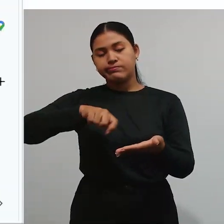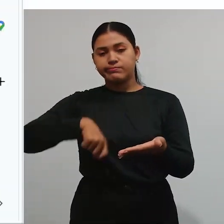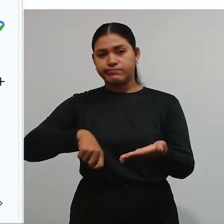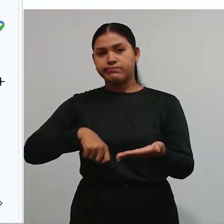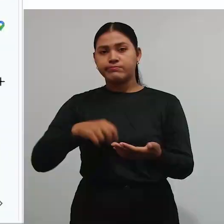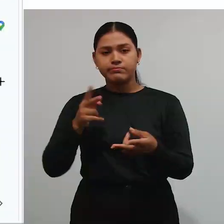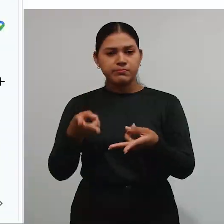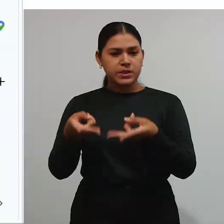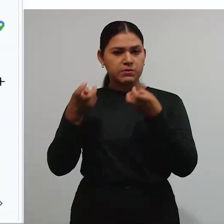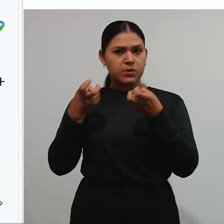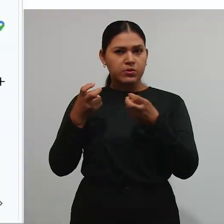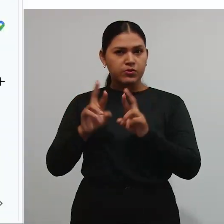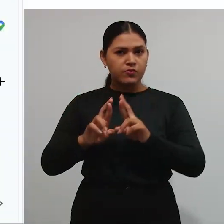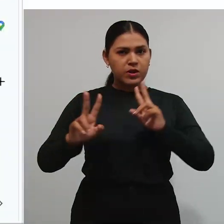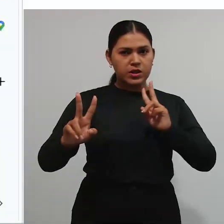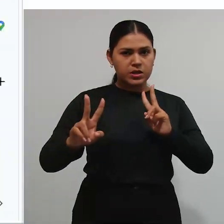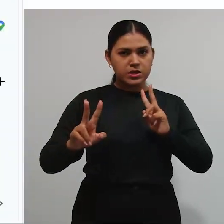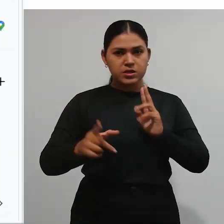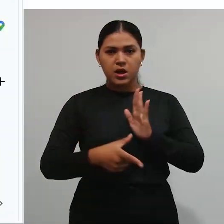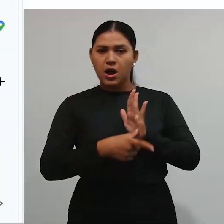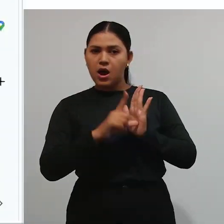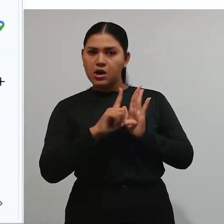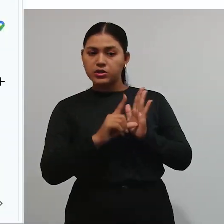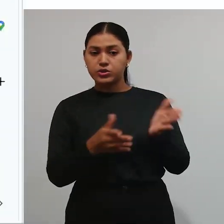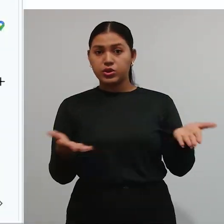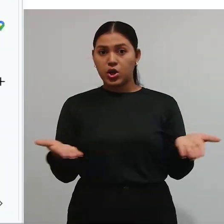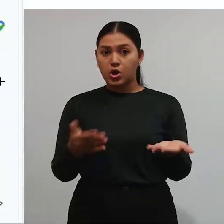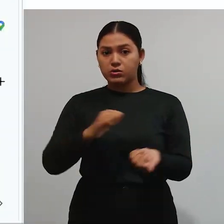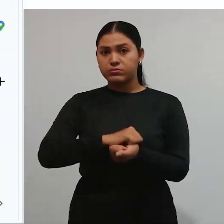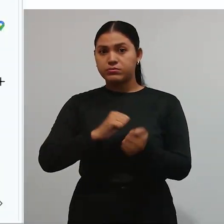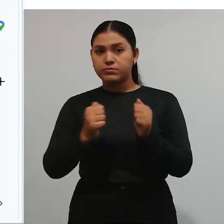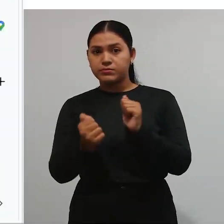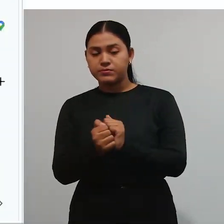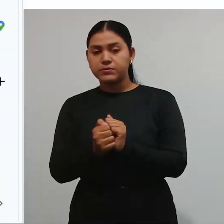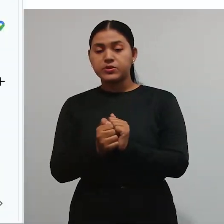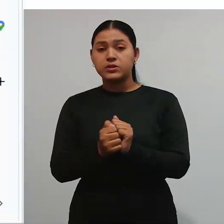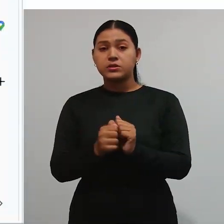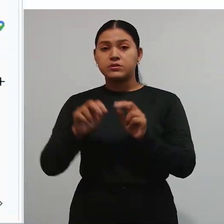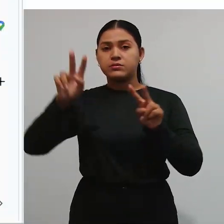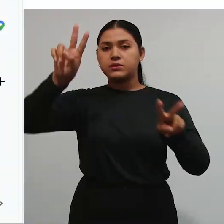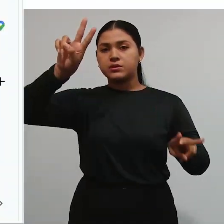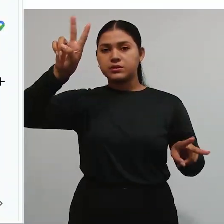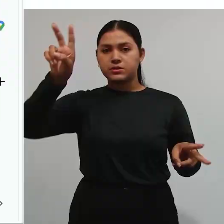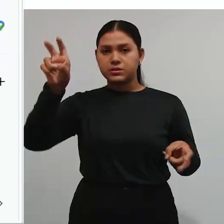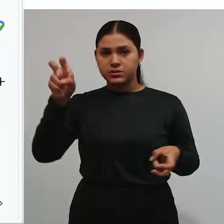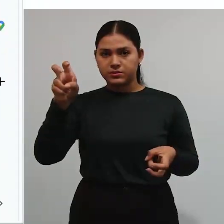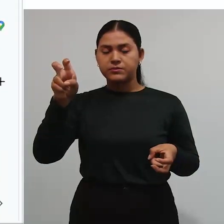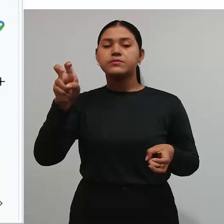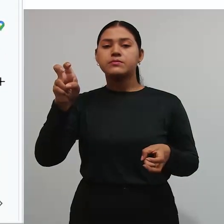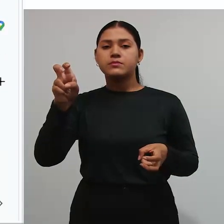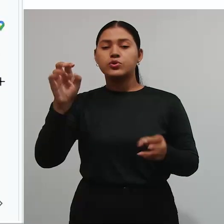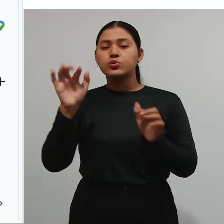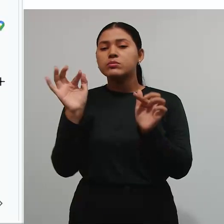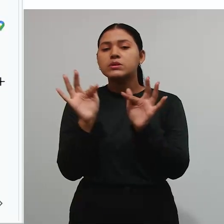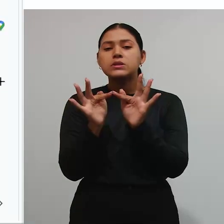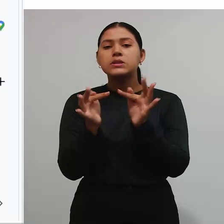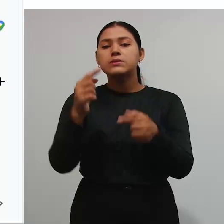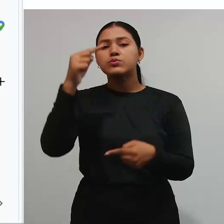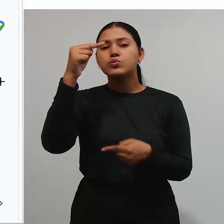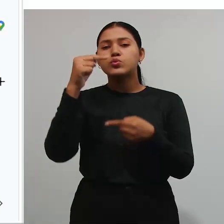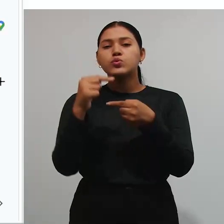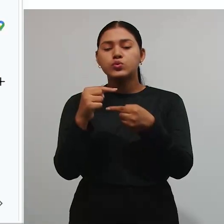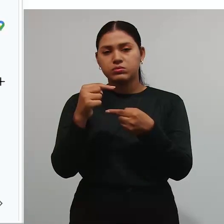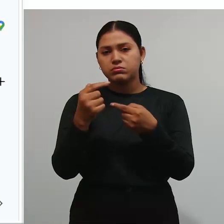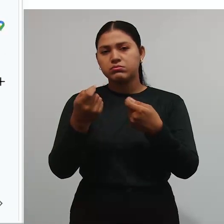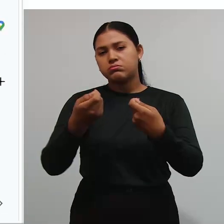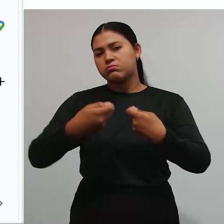citação é direta, curta. Quando ela é direta, curta, eu não tenho o elemento de